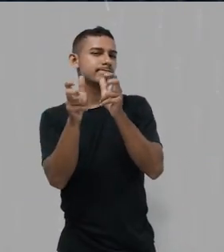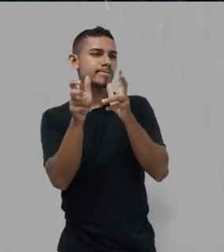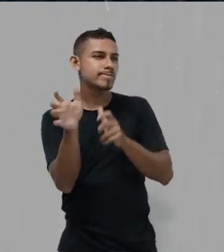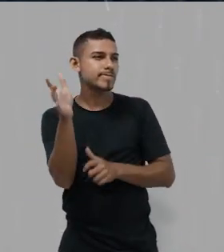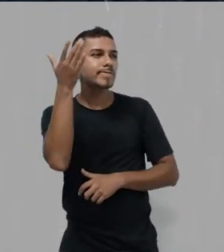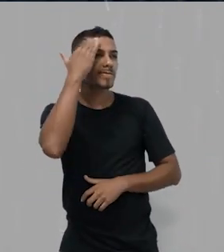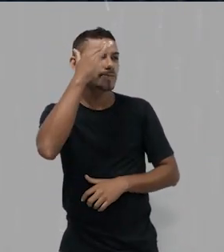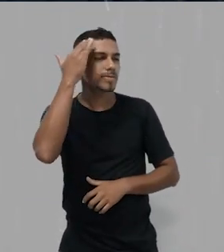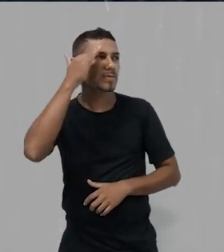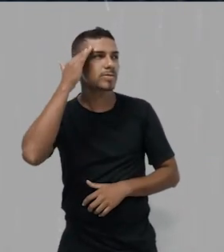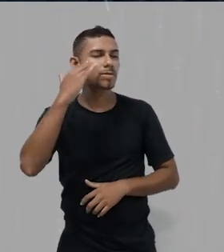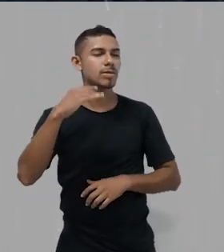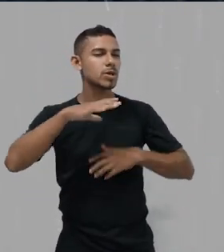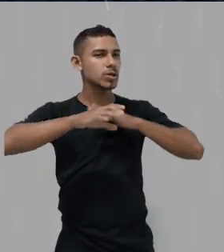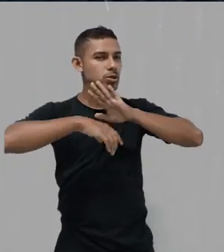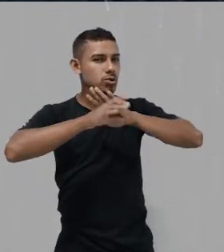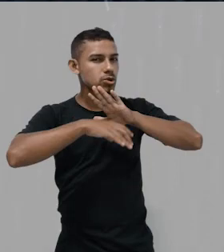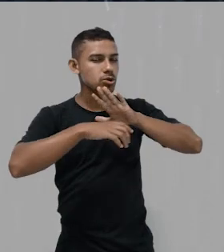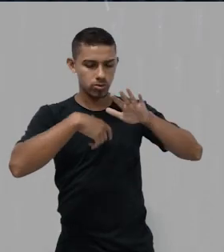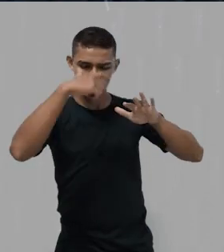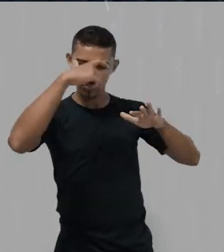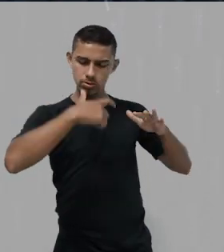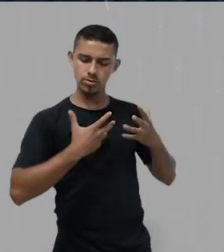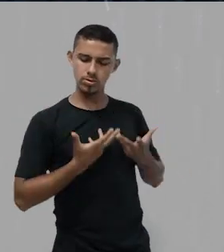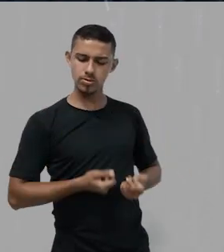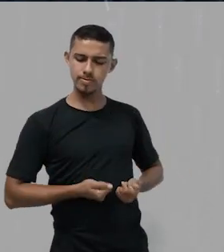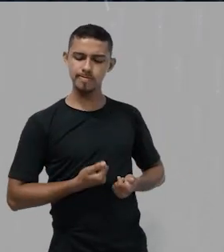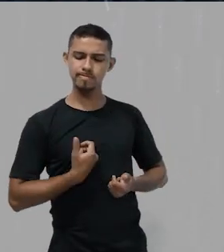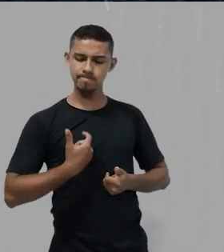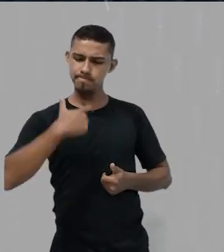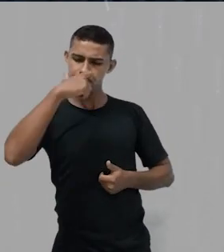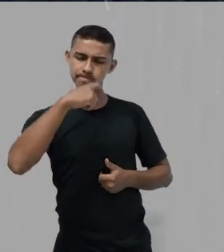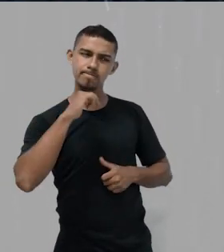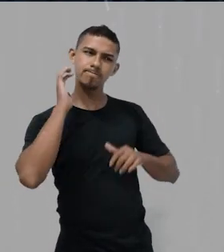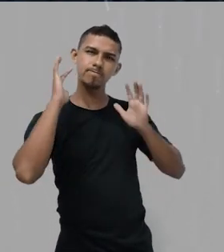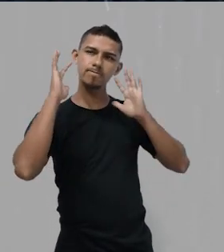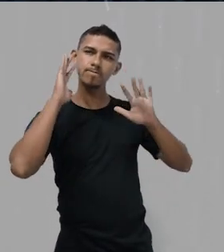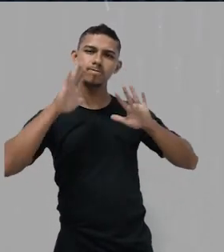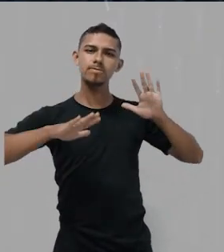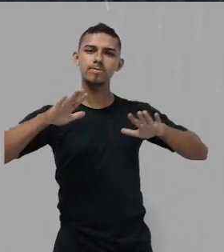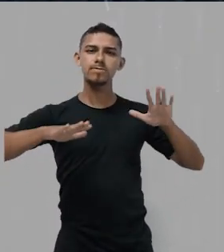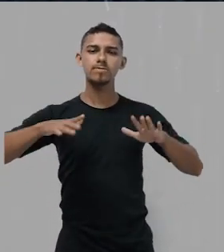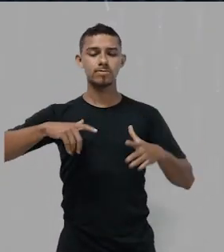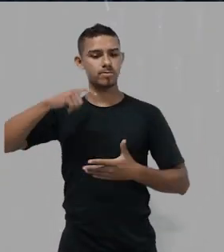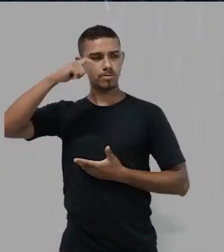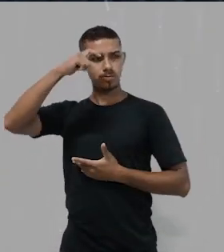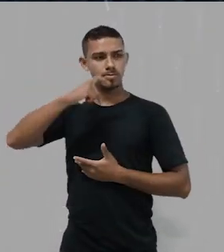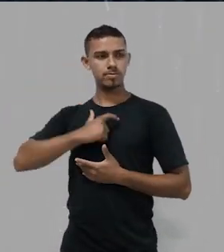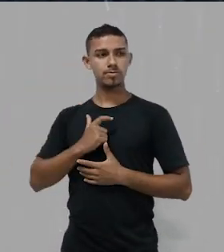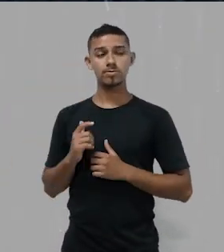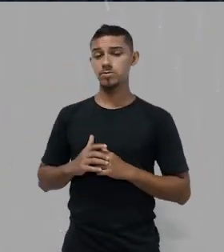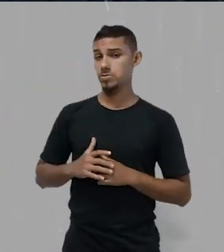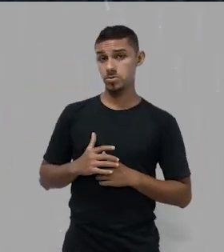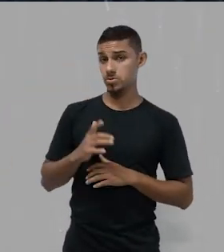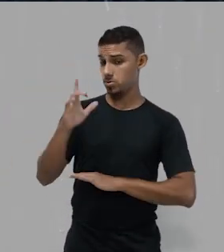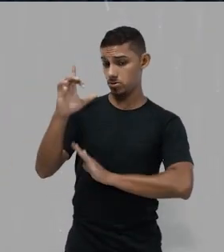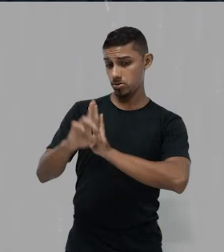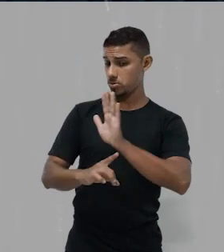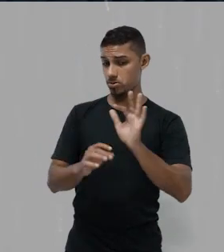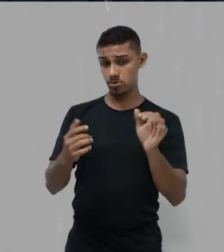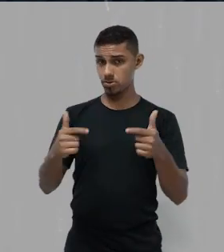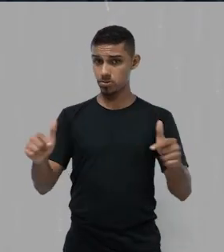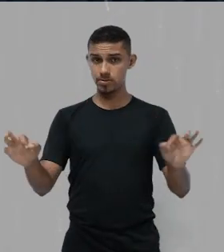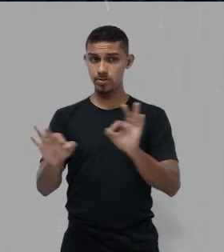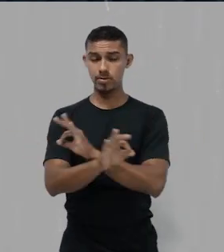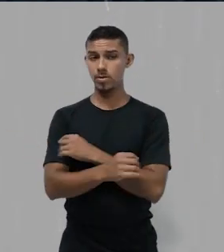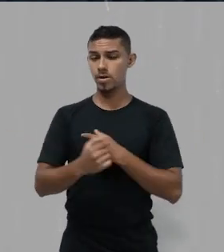concepção, meu conceito, minha aceitação, minha estética, isso depende muito de cada um de vocês. A única coisa que você não tem o direito a fazer